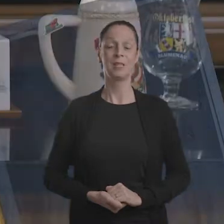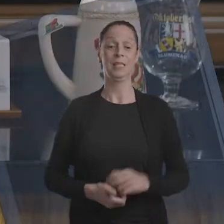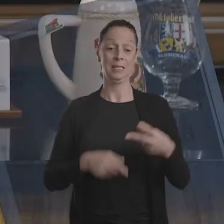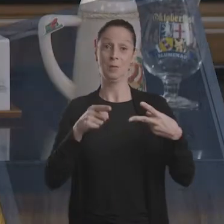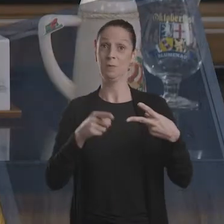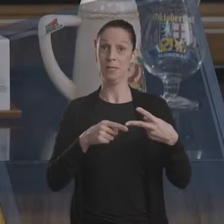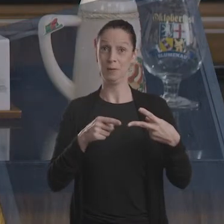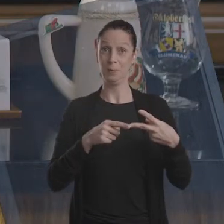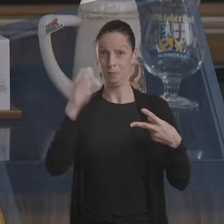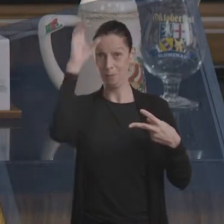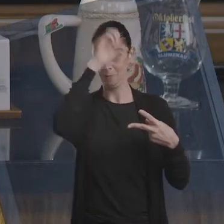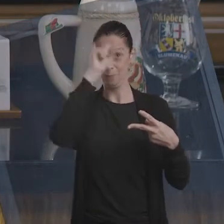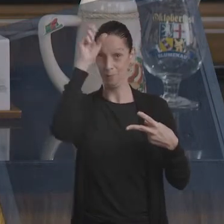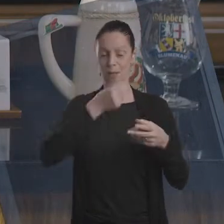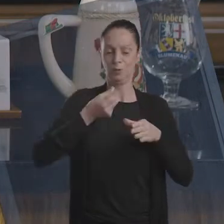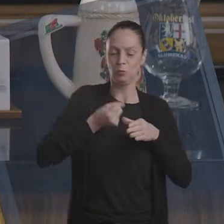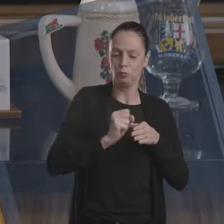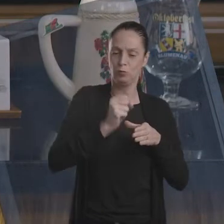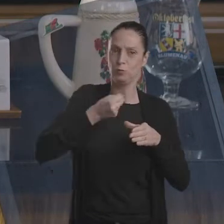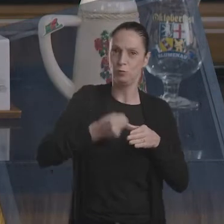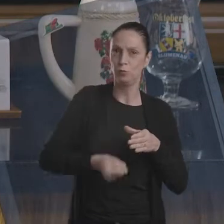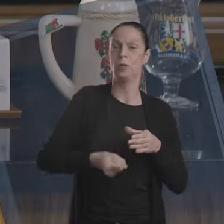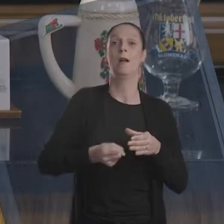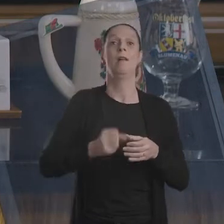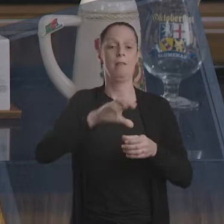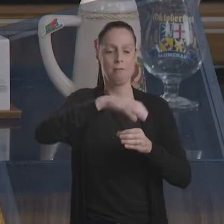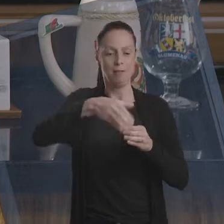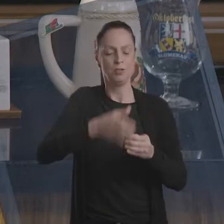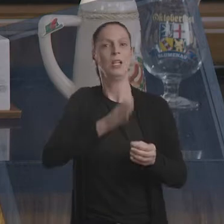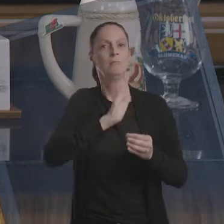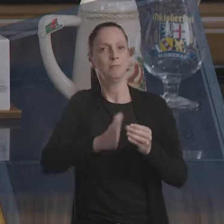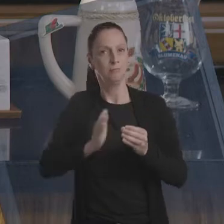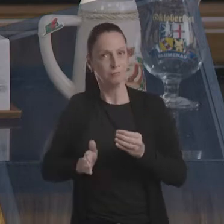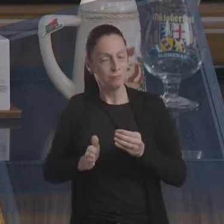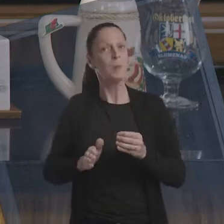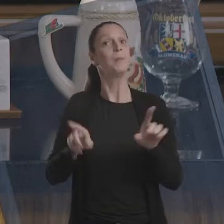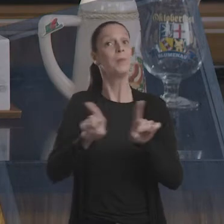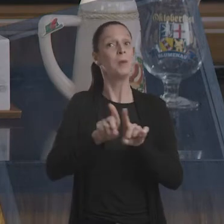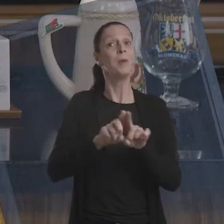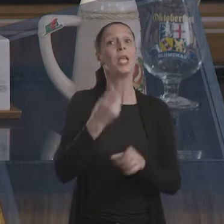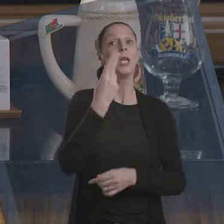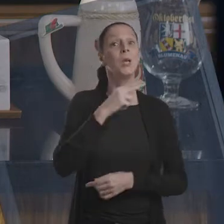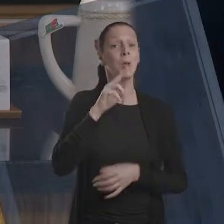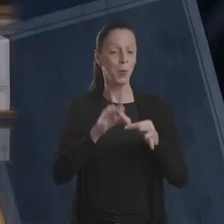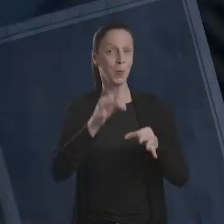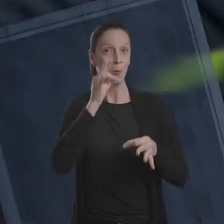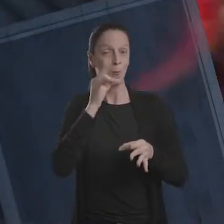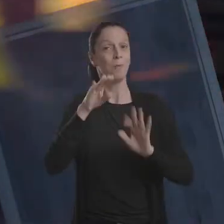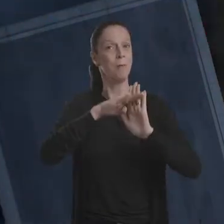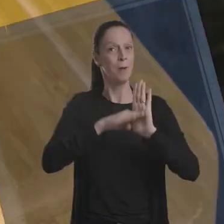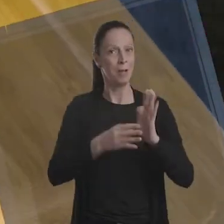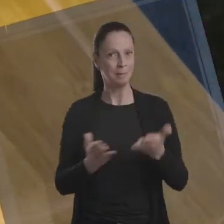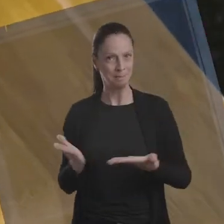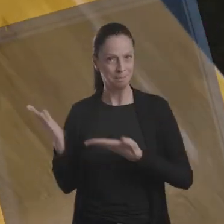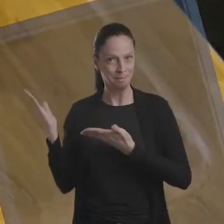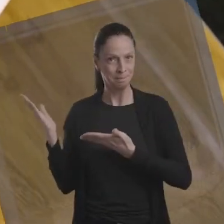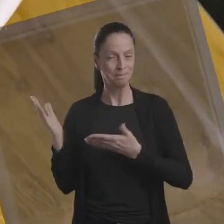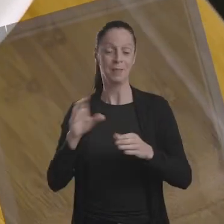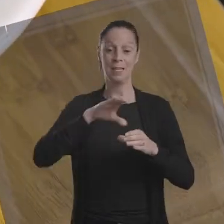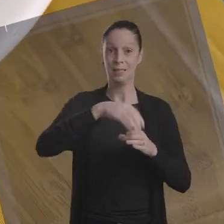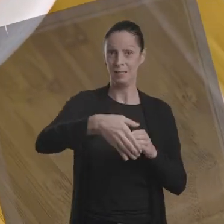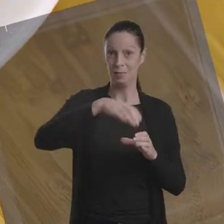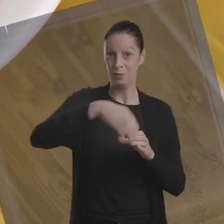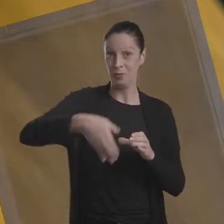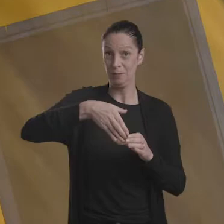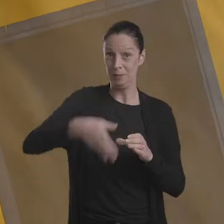O segundo drink é uma caipirosca de tangerina com picolé de uva. Muito refrescante. E anote aí os ingredientes.